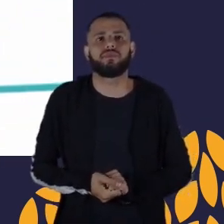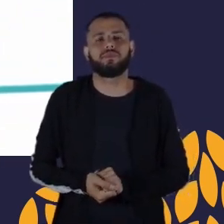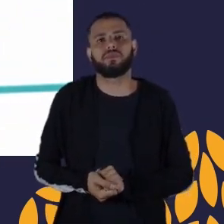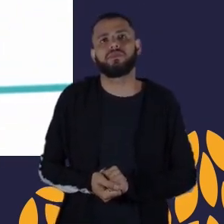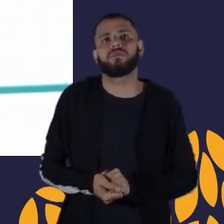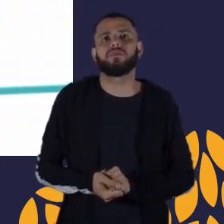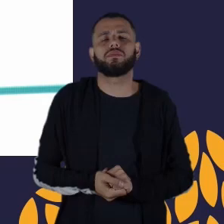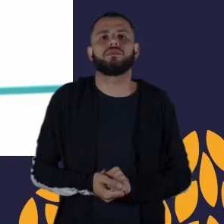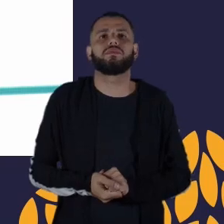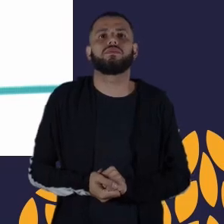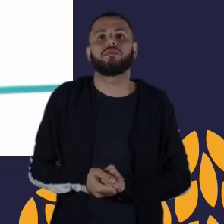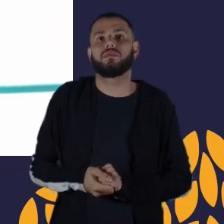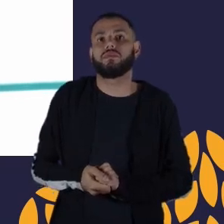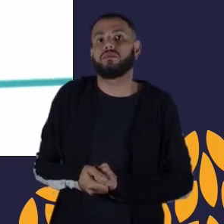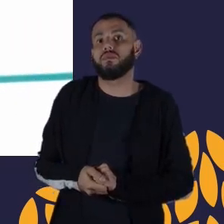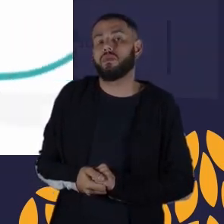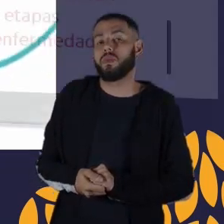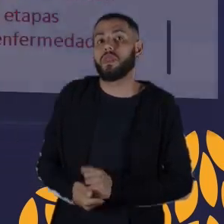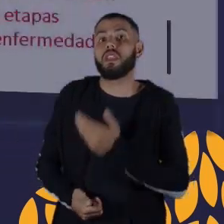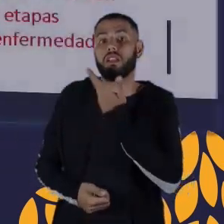Isso é interessante.